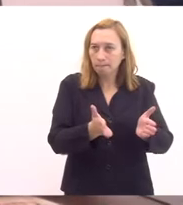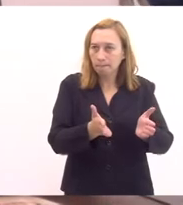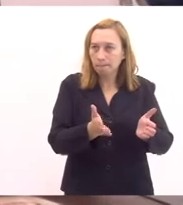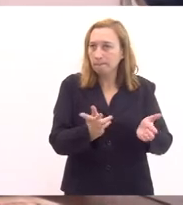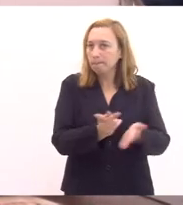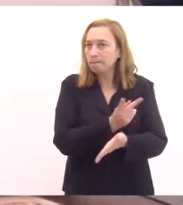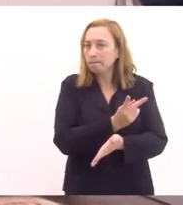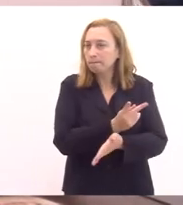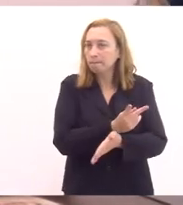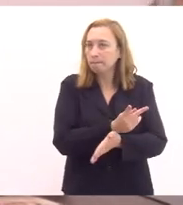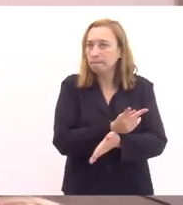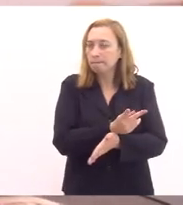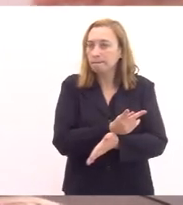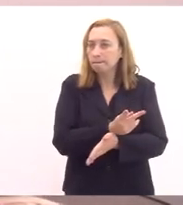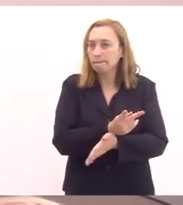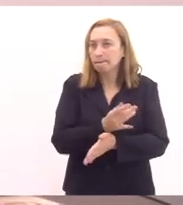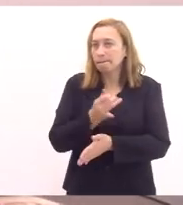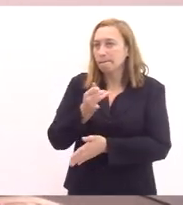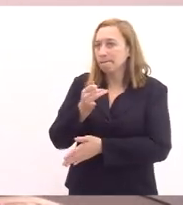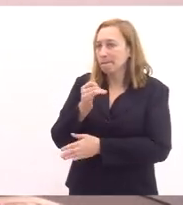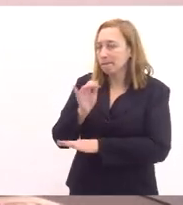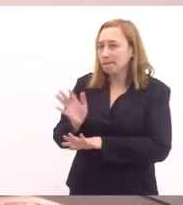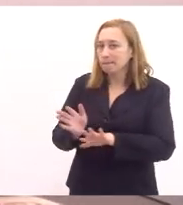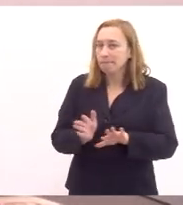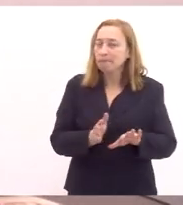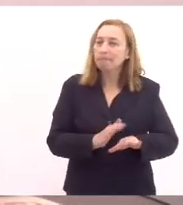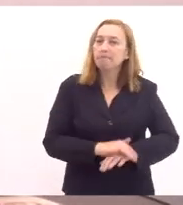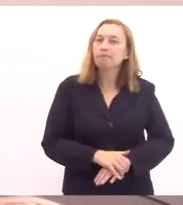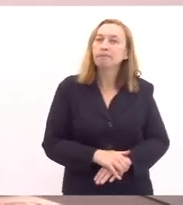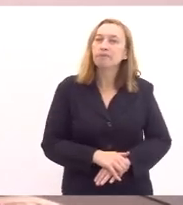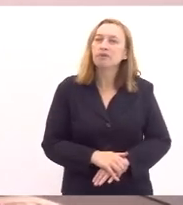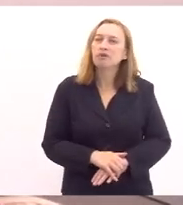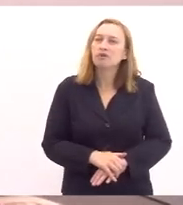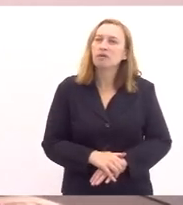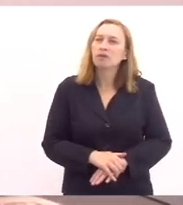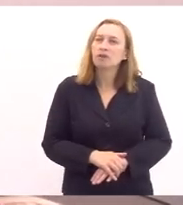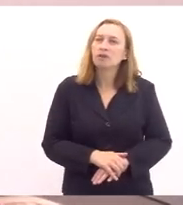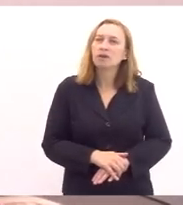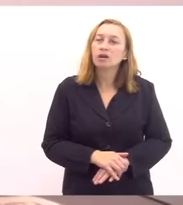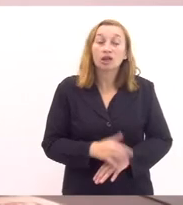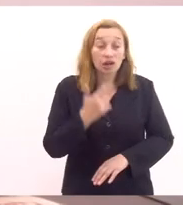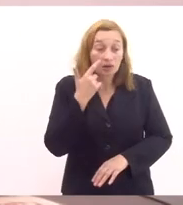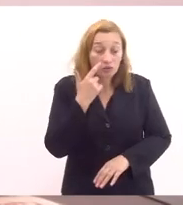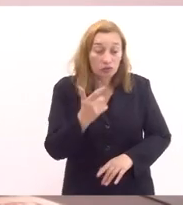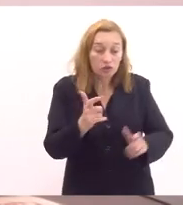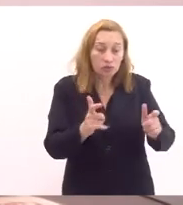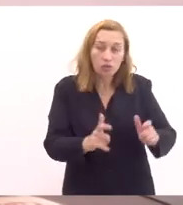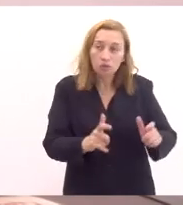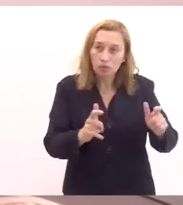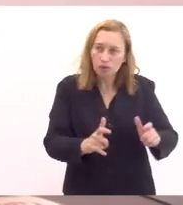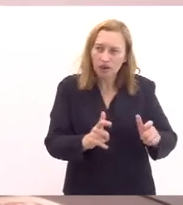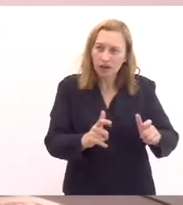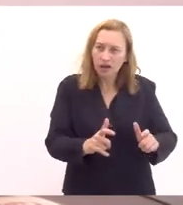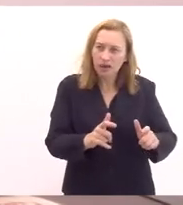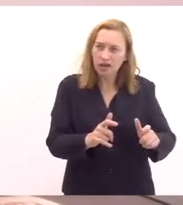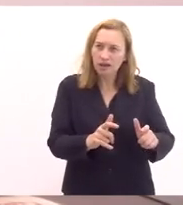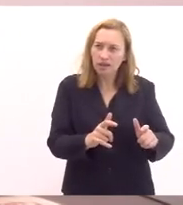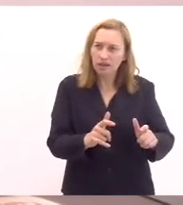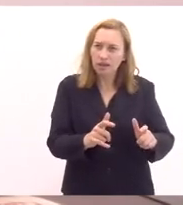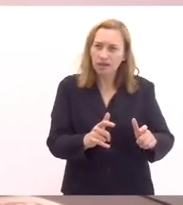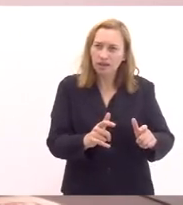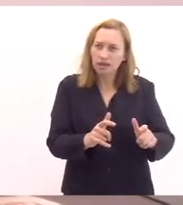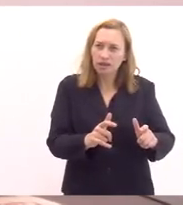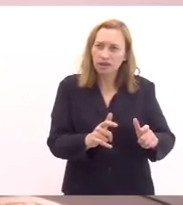e eu saio era ela identificou os gargalos né da